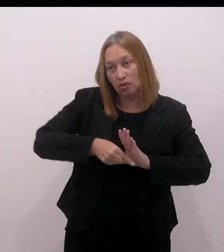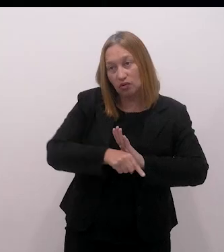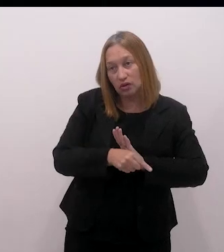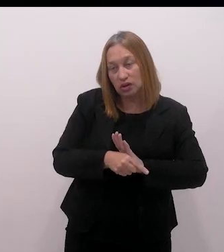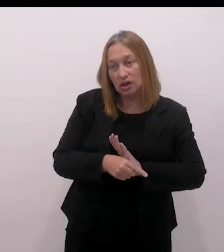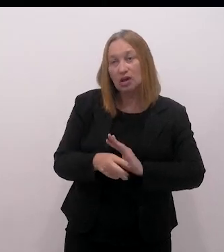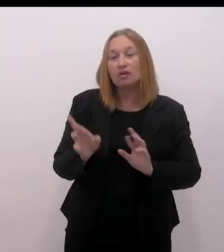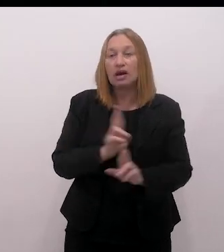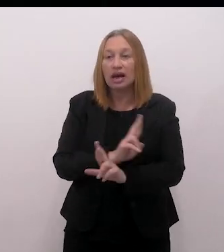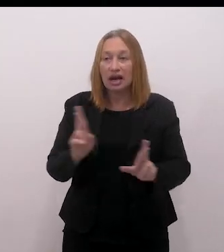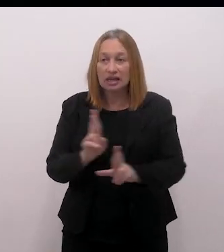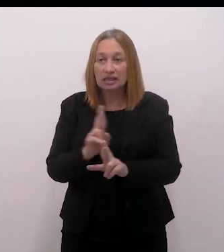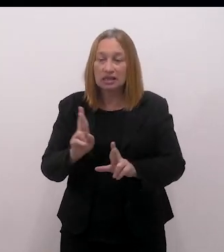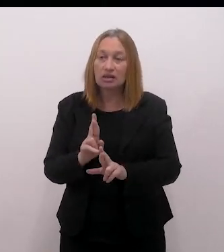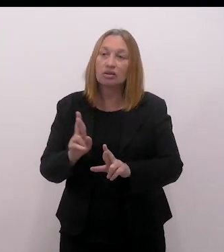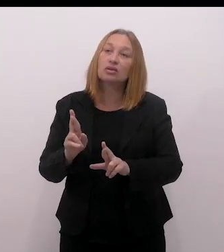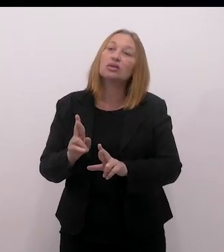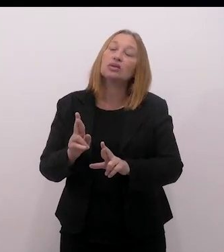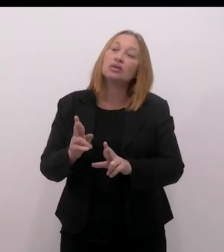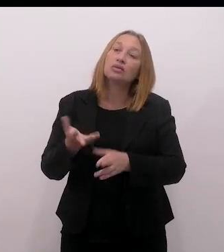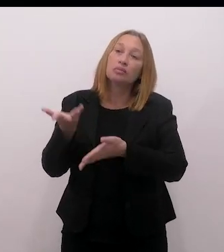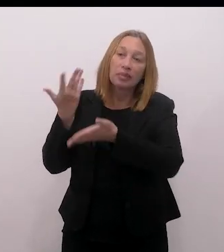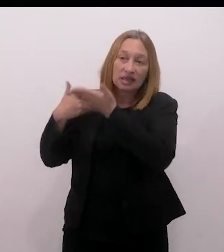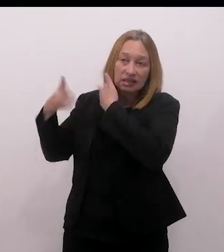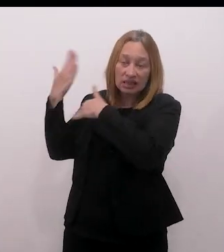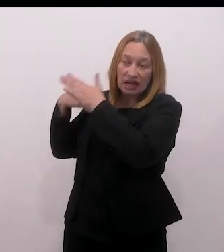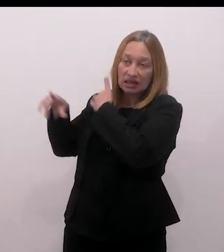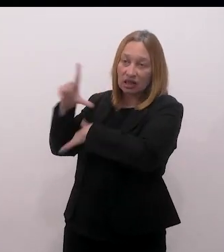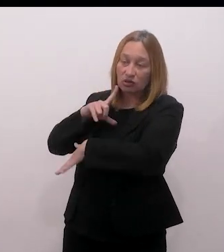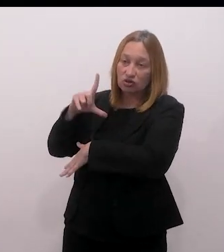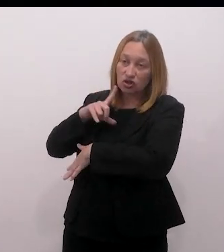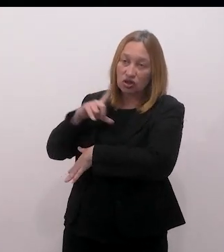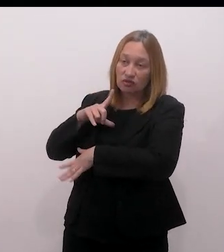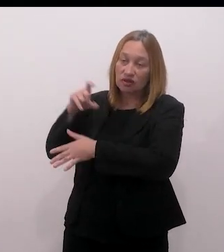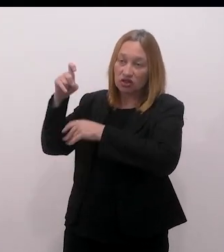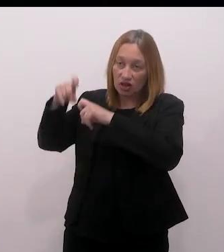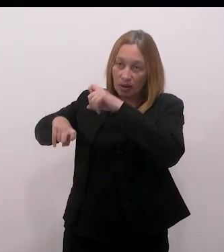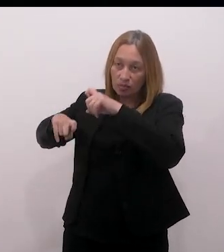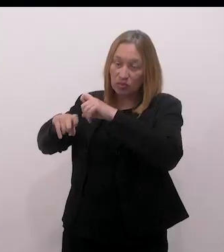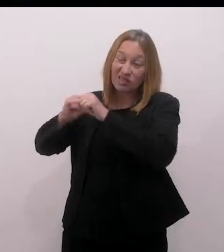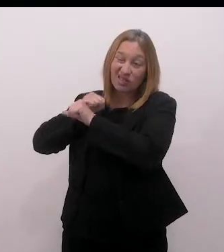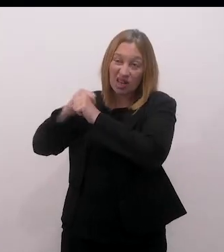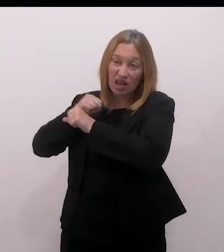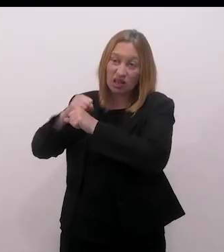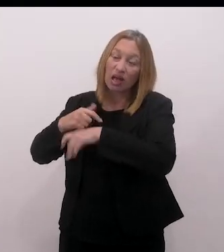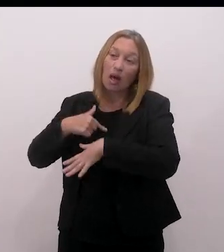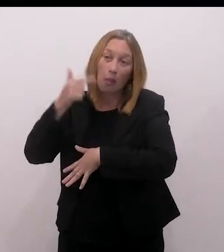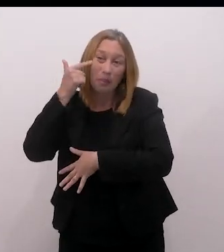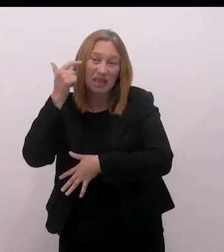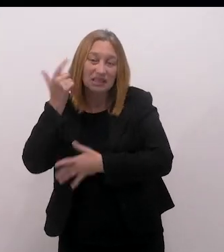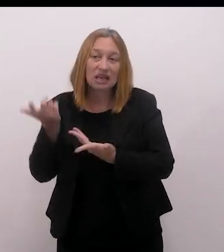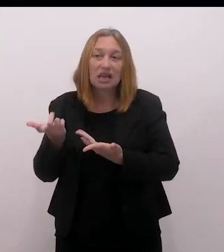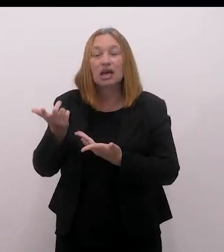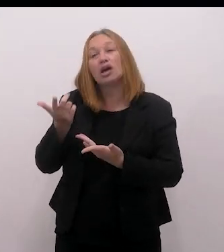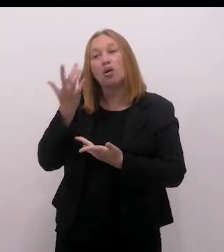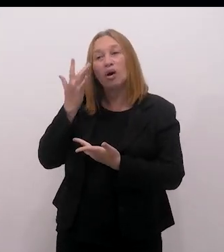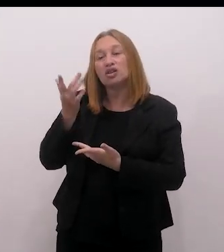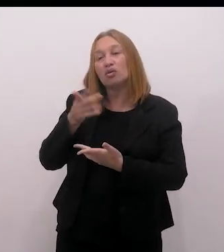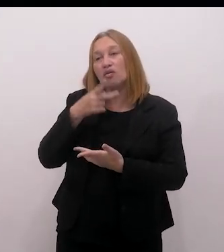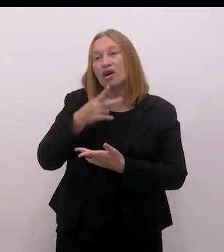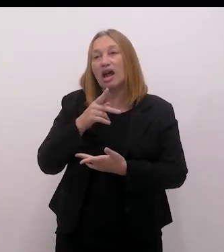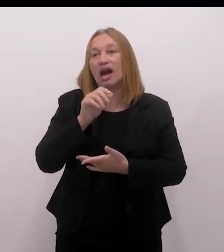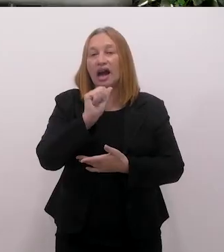própria história e aí revisitei uma relação que eu tive, muito abusiva, muitos anos. E